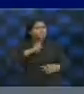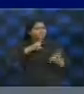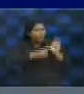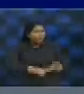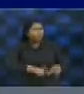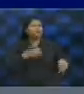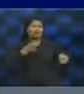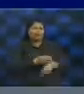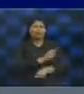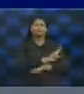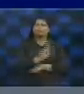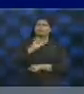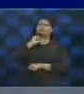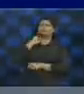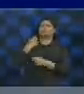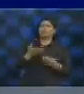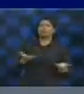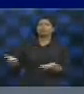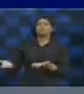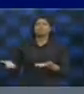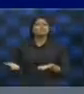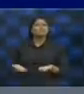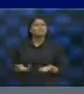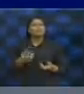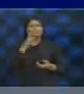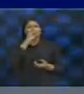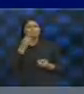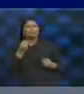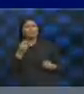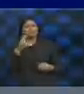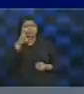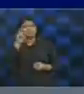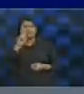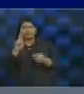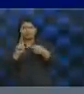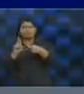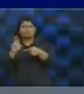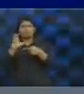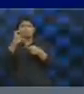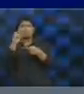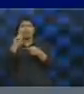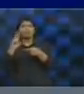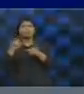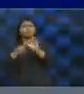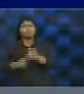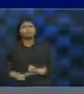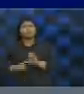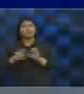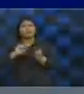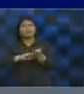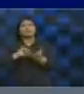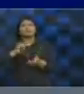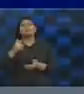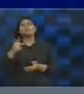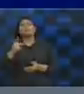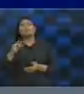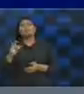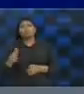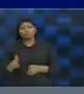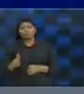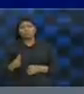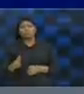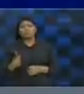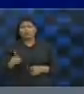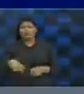que estar com nome no cartório por R$50 de débito de IPTU, tem mesmo que pagar R$58, R$60